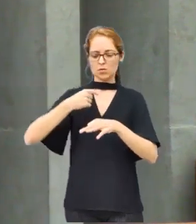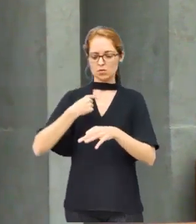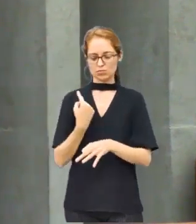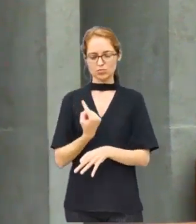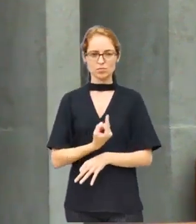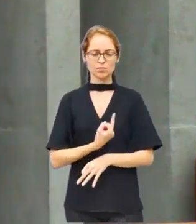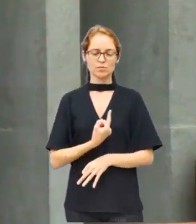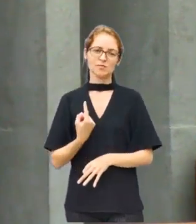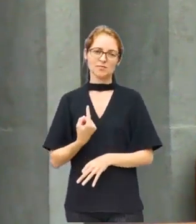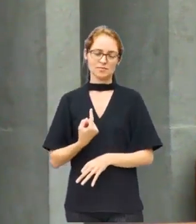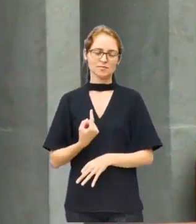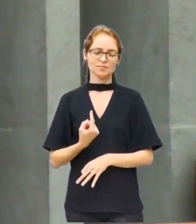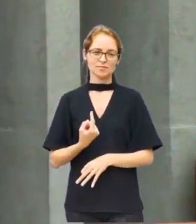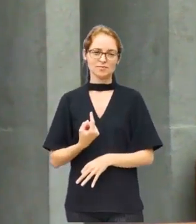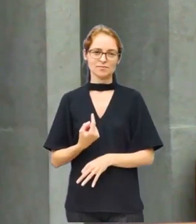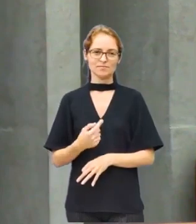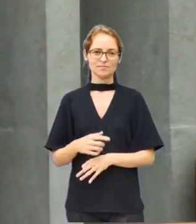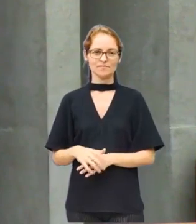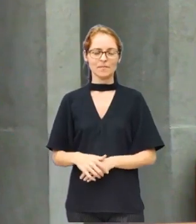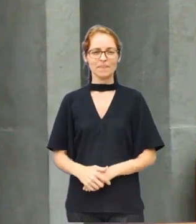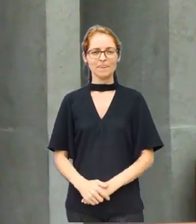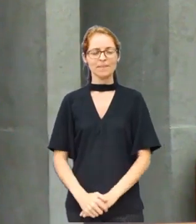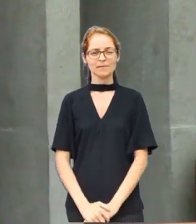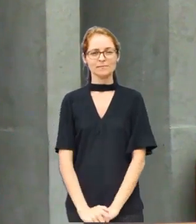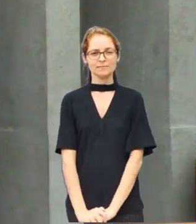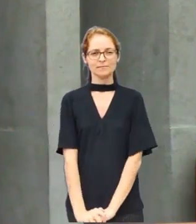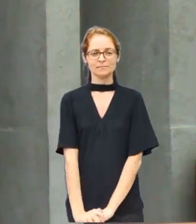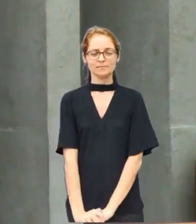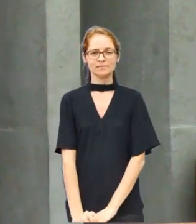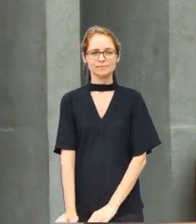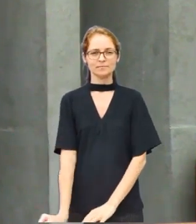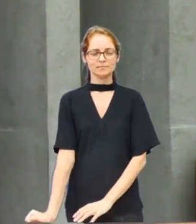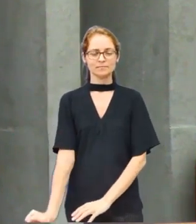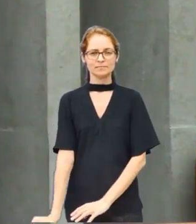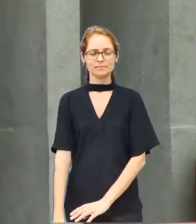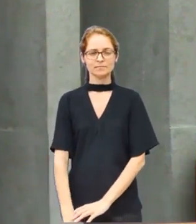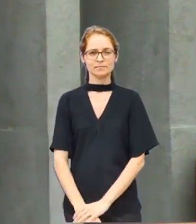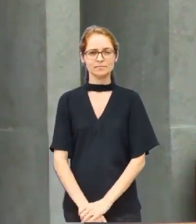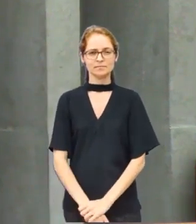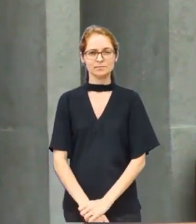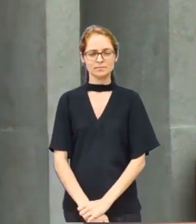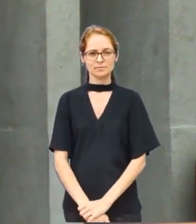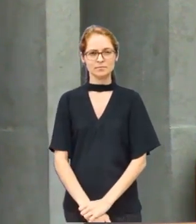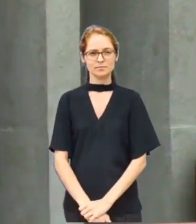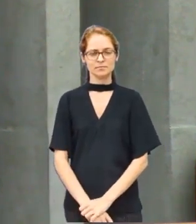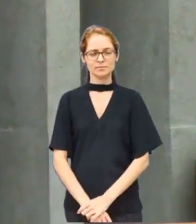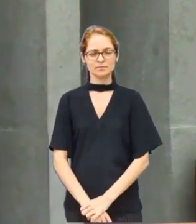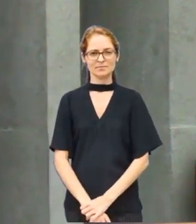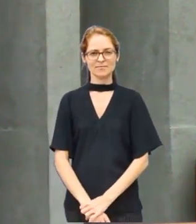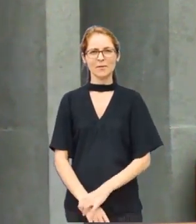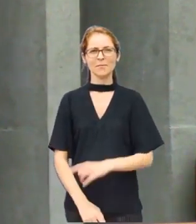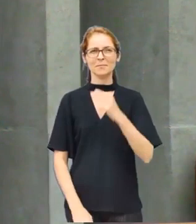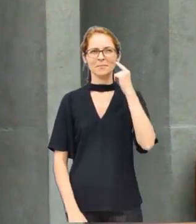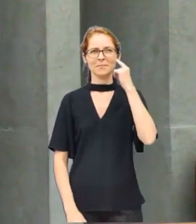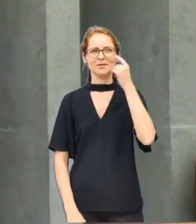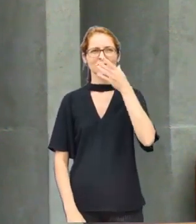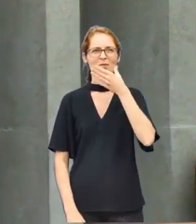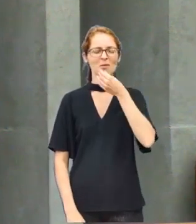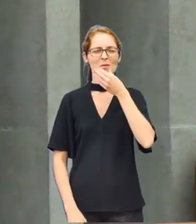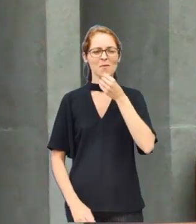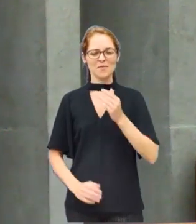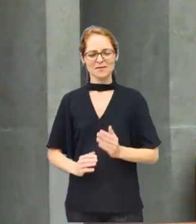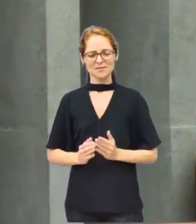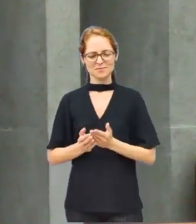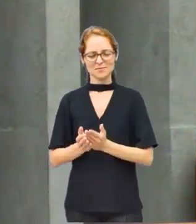nobres do que o nosso. E eu fico não só pensando aqui, né, naqueles homens, naquele barco, mas